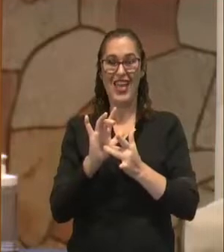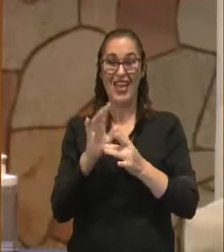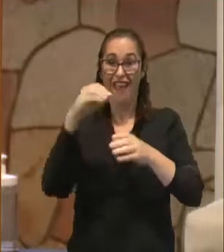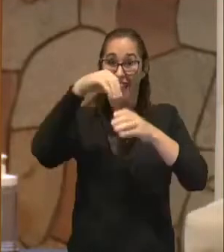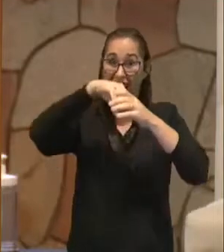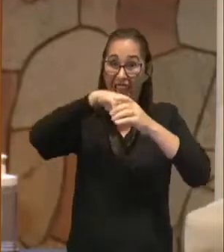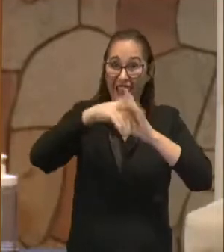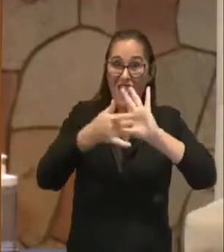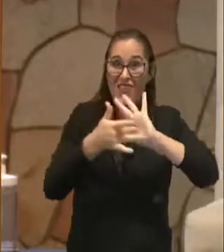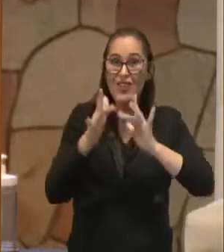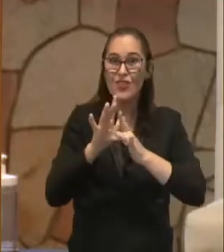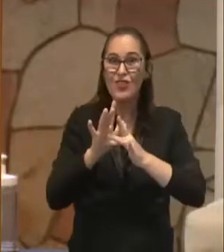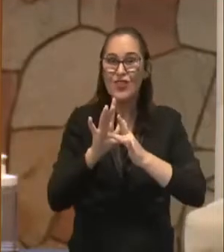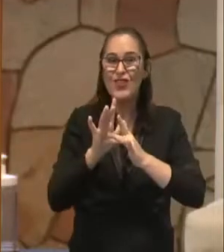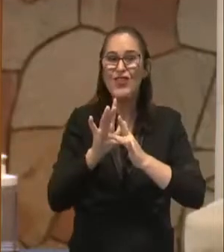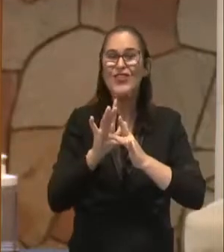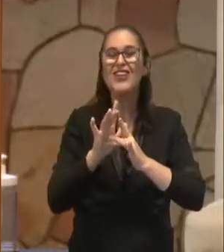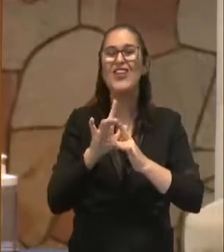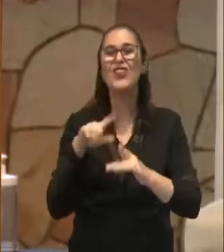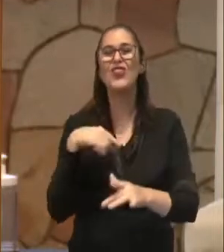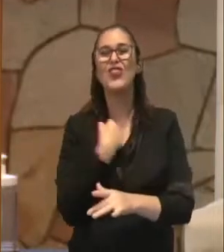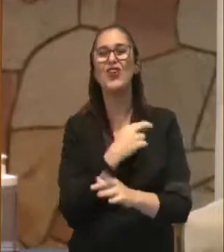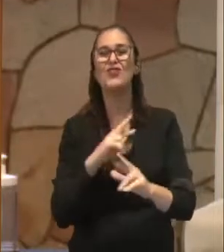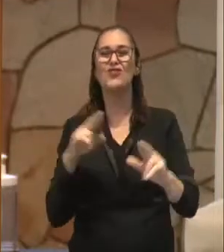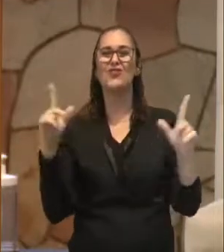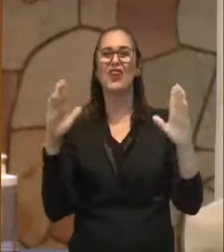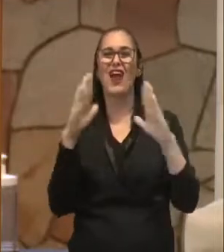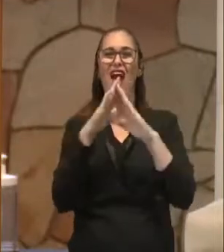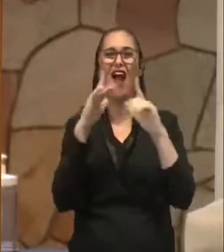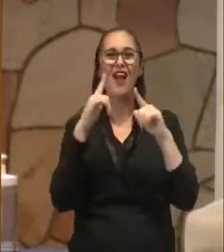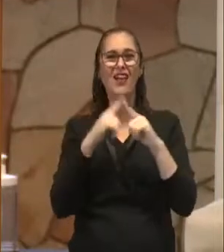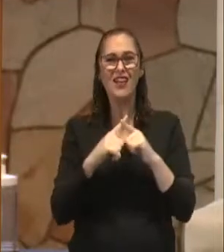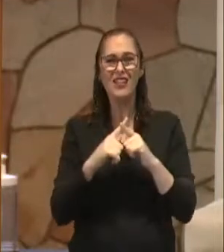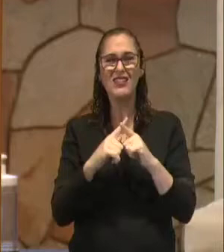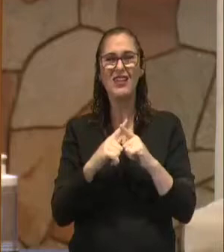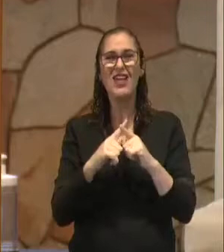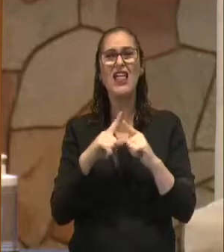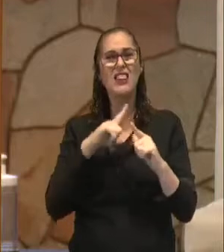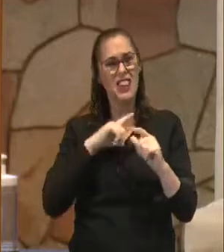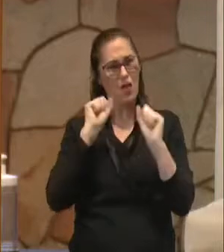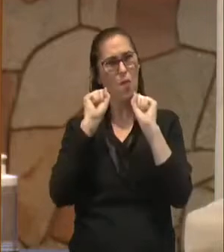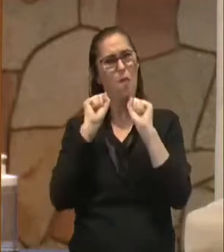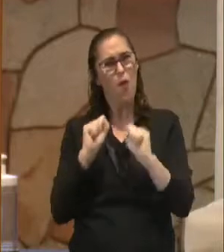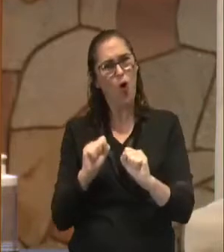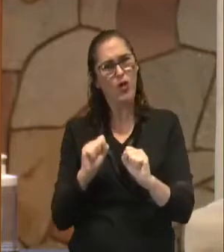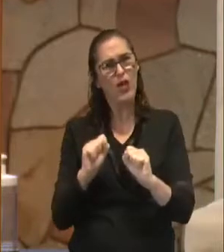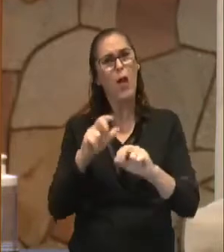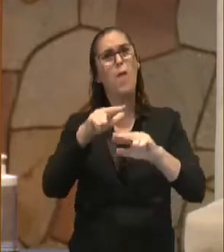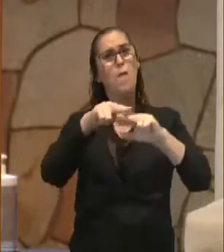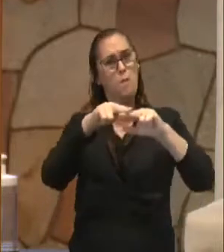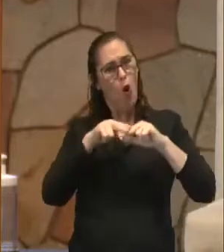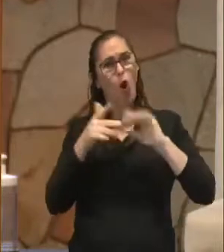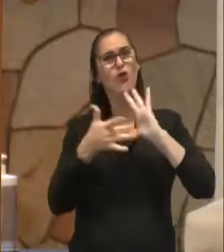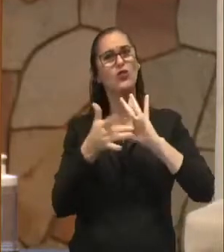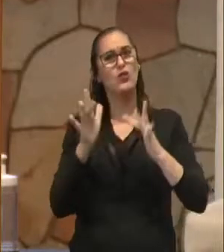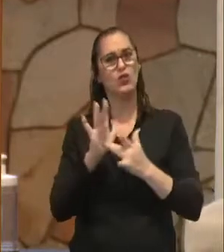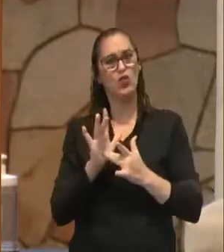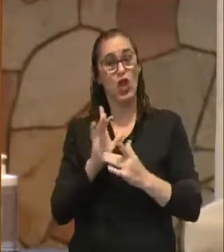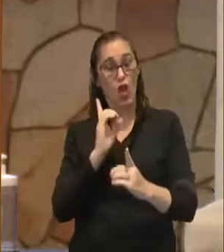diferentes. Em Cristo a igreja tem o seu poder. Em Cristo a igreja acha a